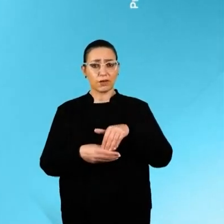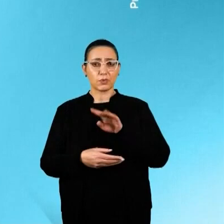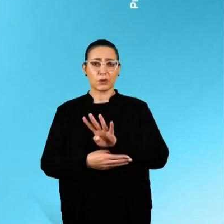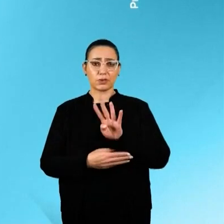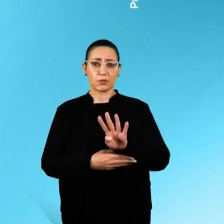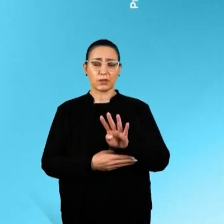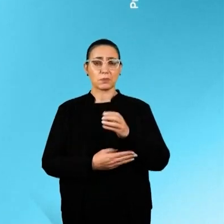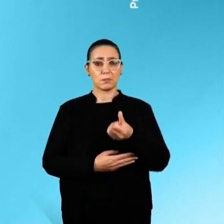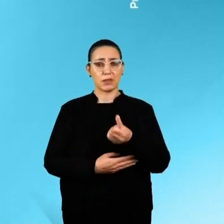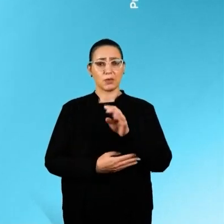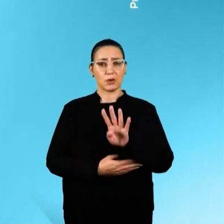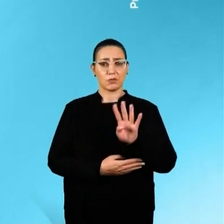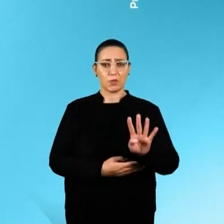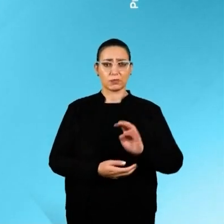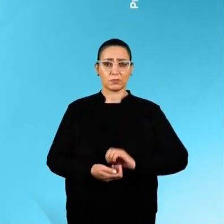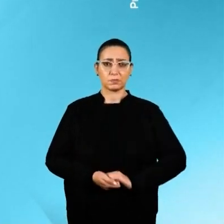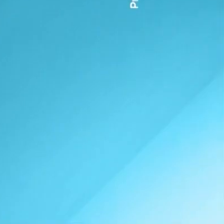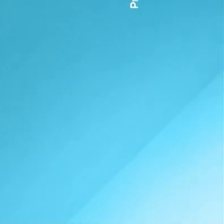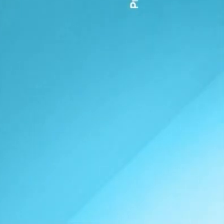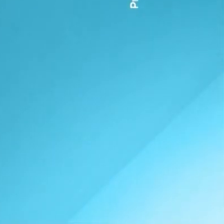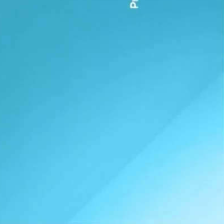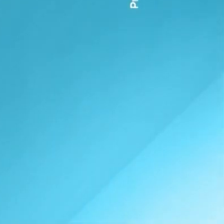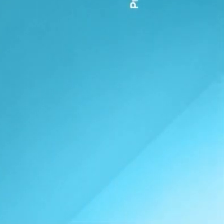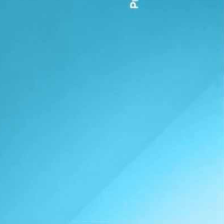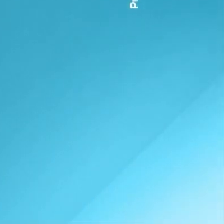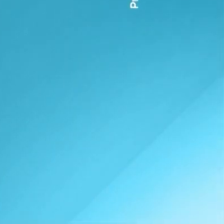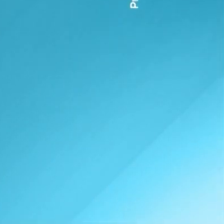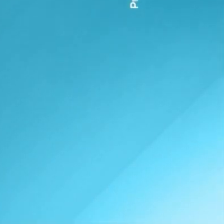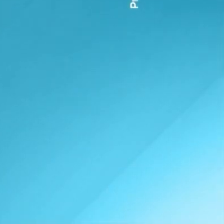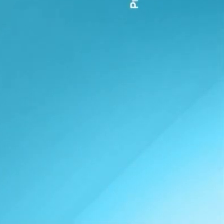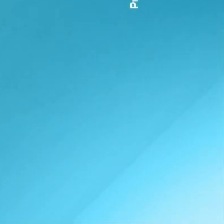Macega Neles, 44644.